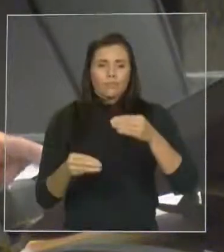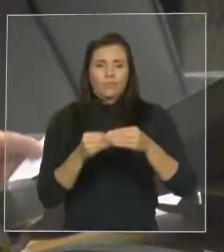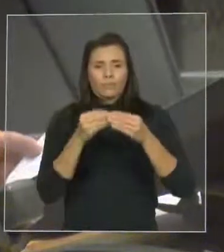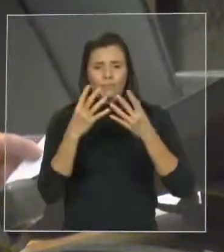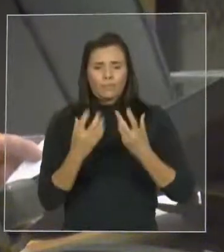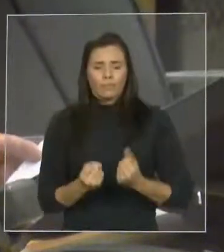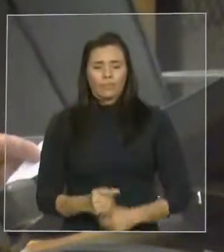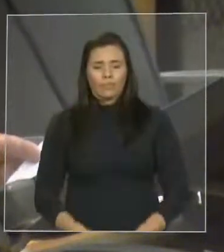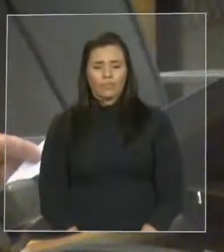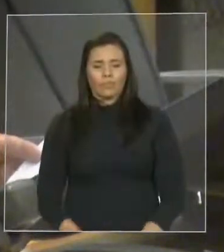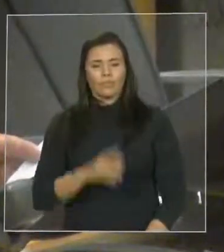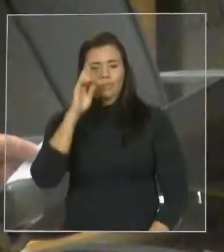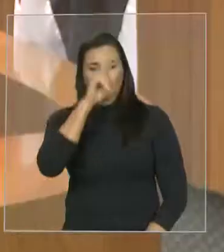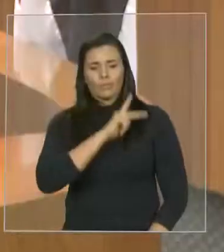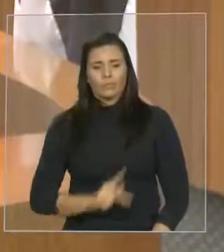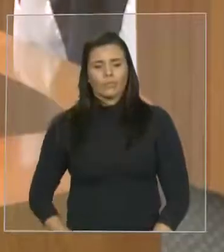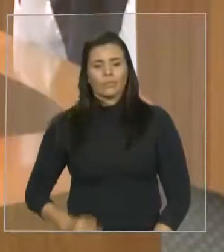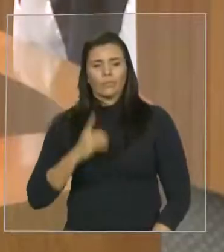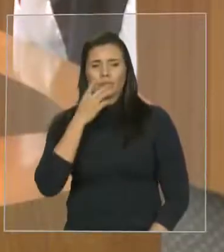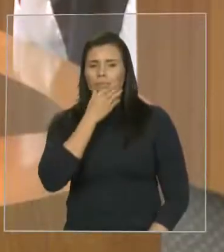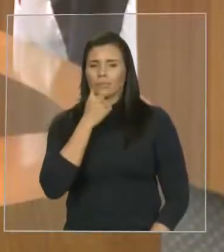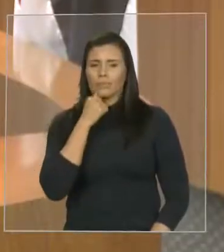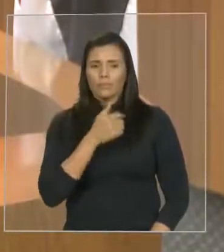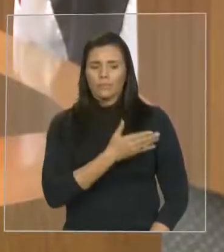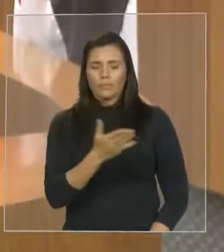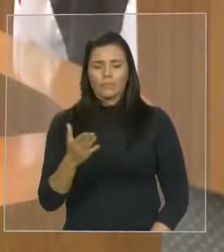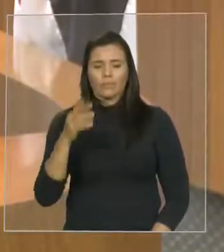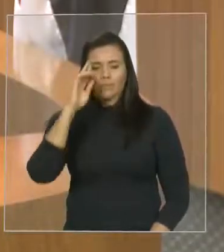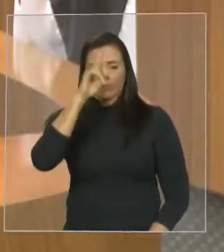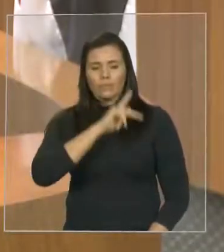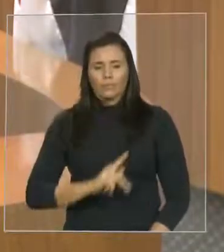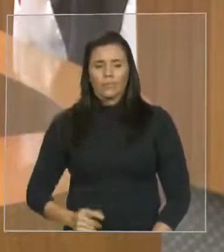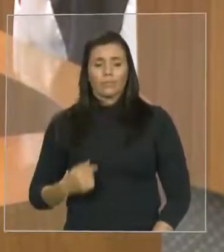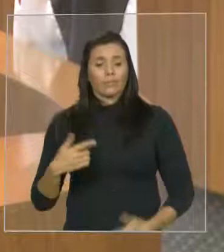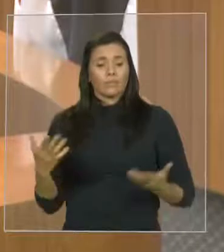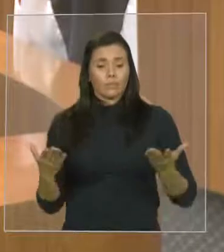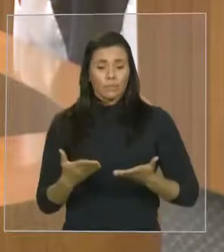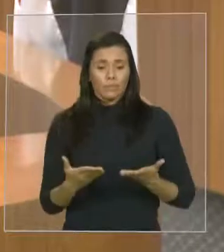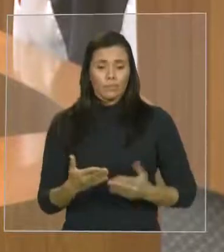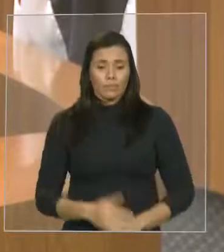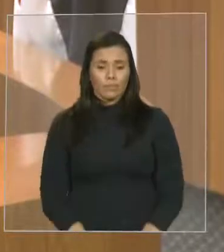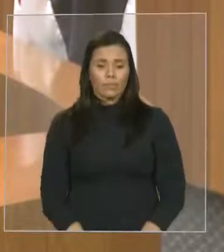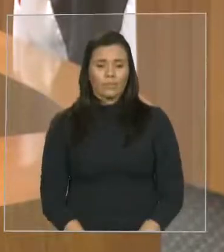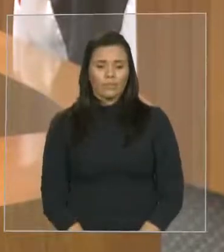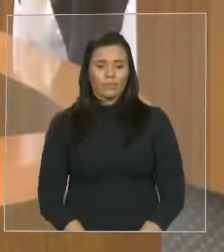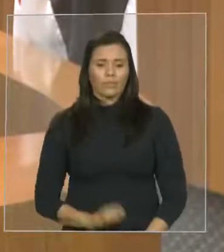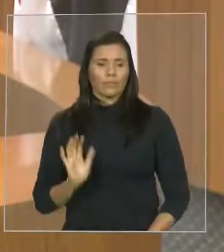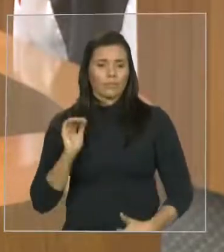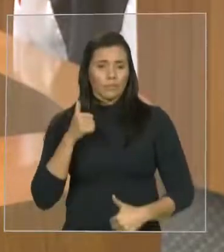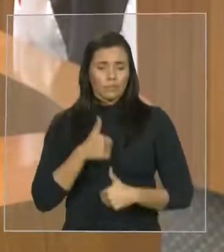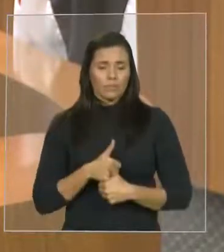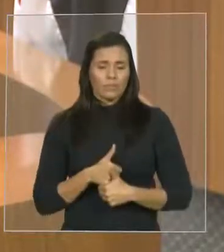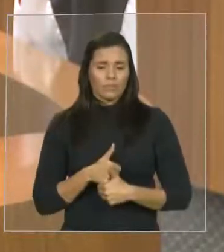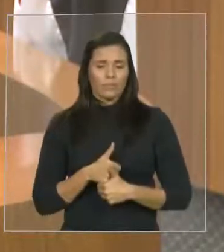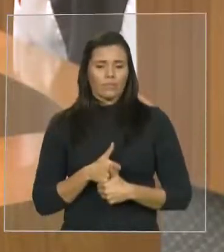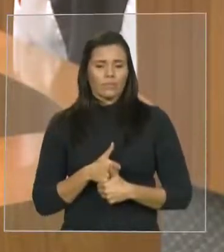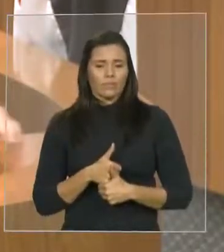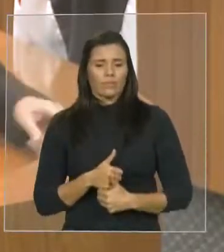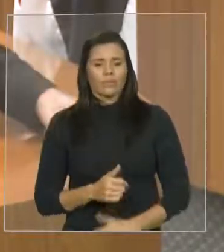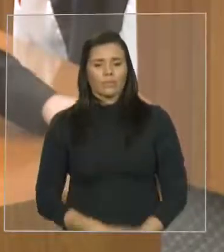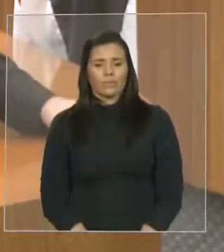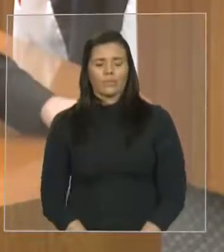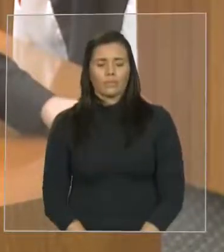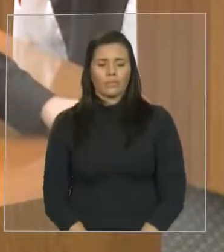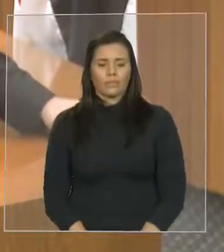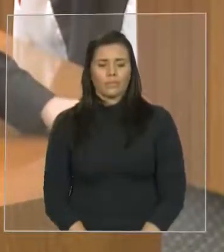Senhor presidente, senhores deputados, senhoras deputadas. Senhor presidente, eu hoje assumi interinamente, ao abrir a sessão, a